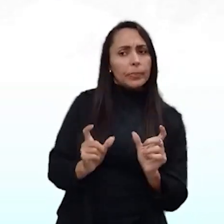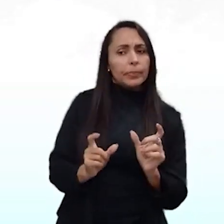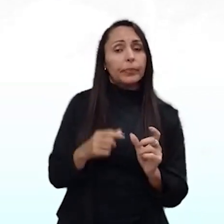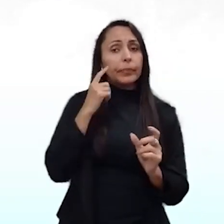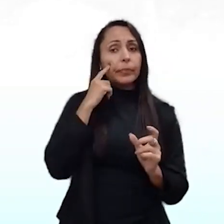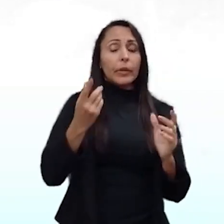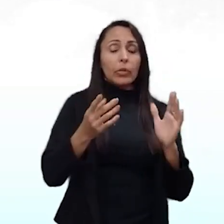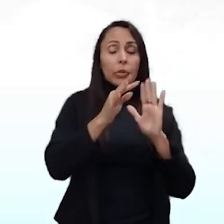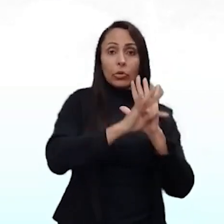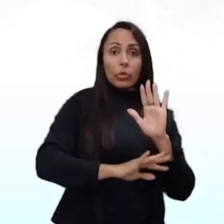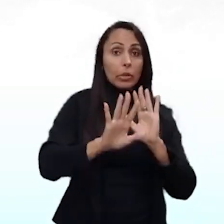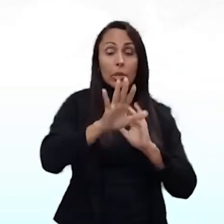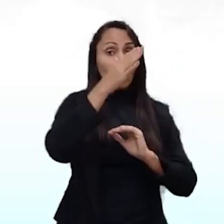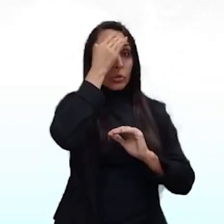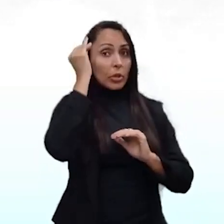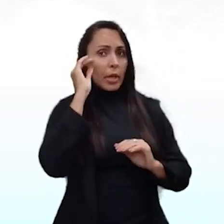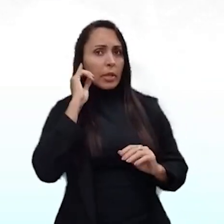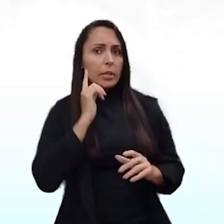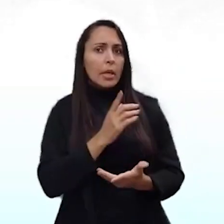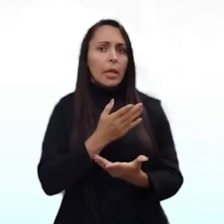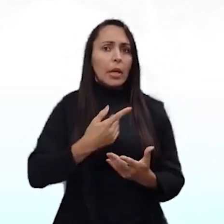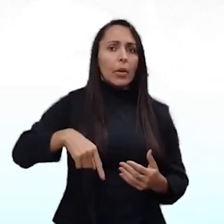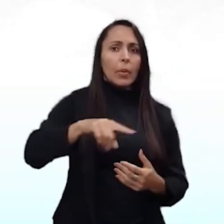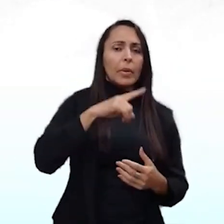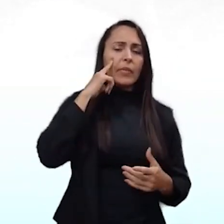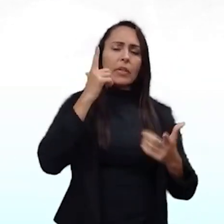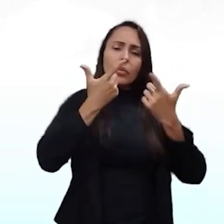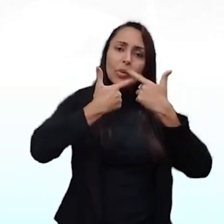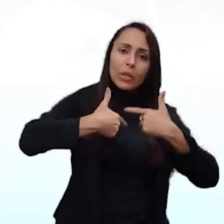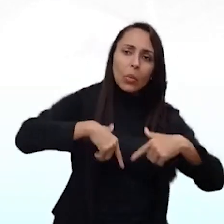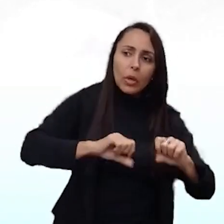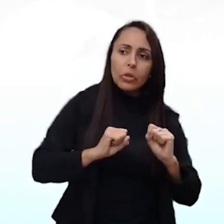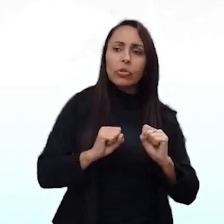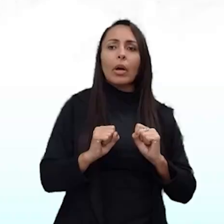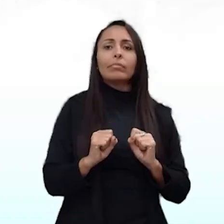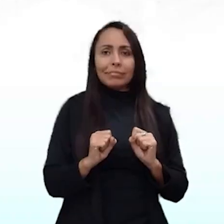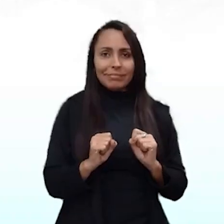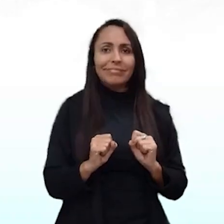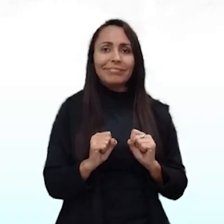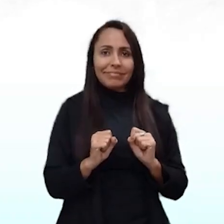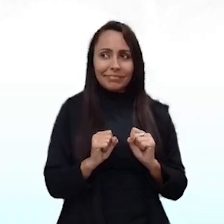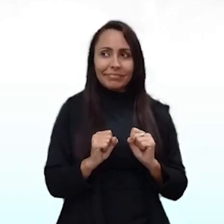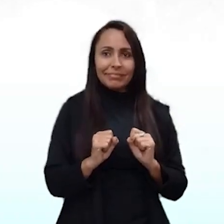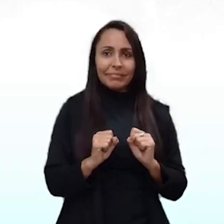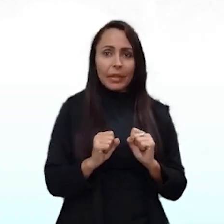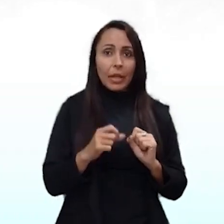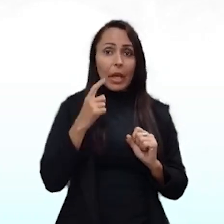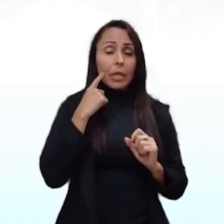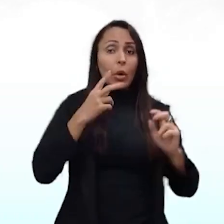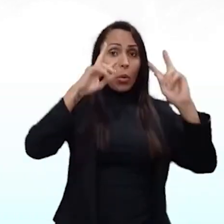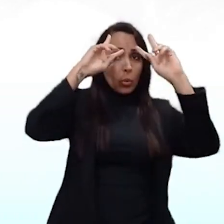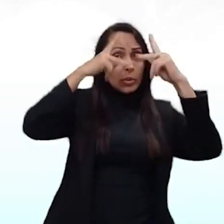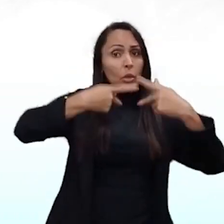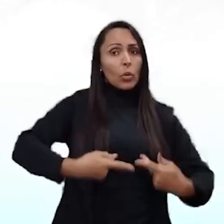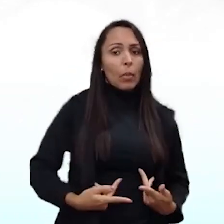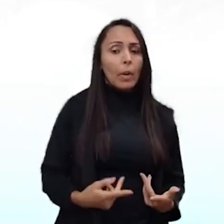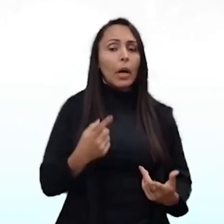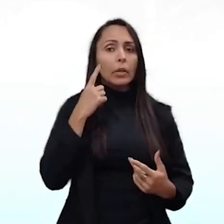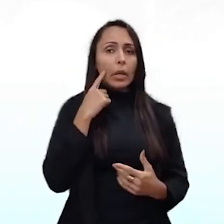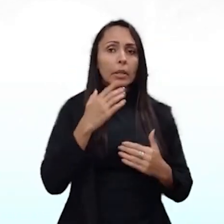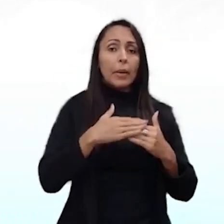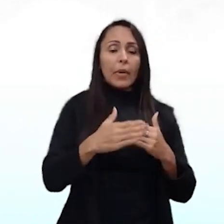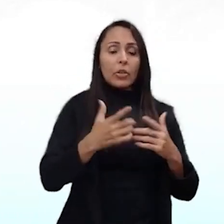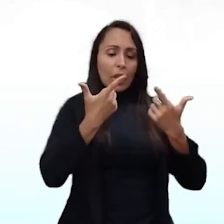texto, olha, não esquece, é uma manifestação linguística. Essa manifestação linguística, o ser humano se manifesta através